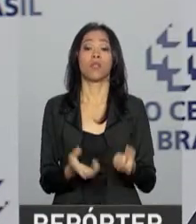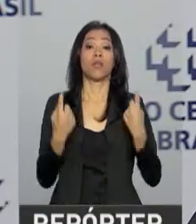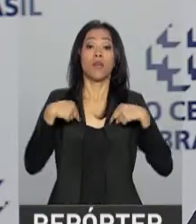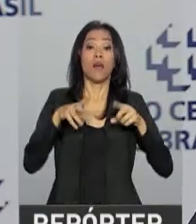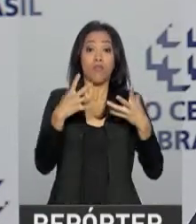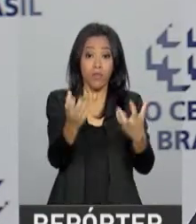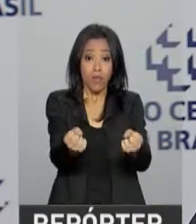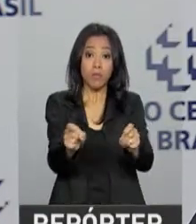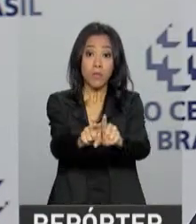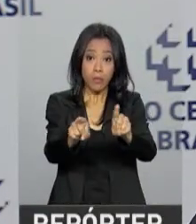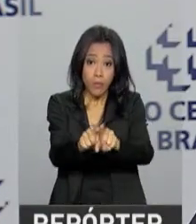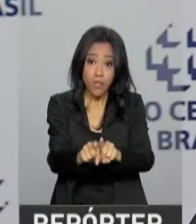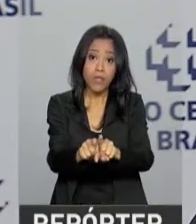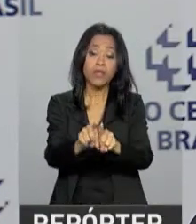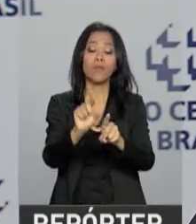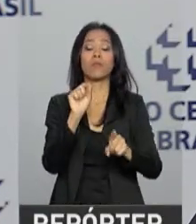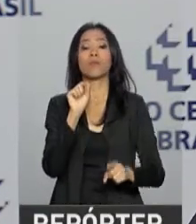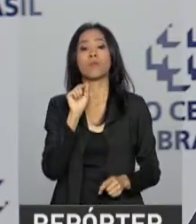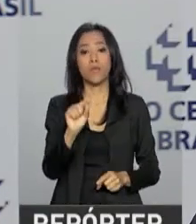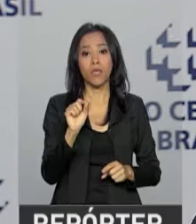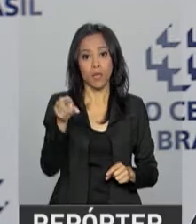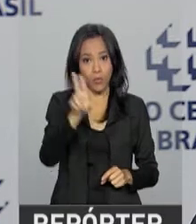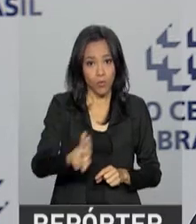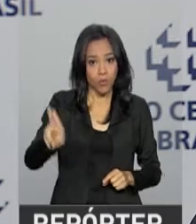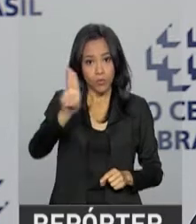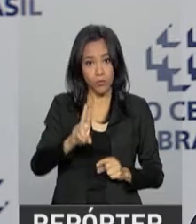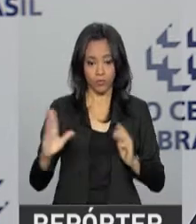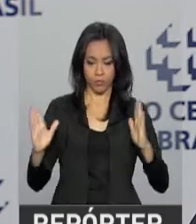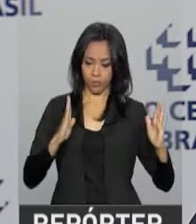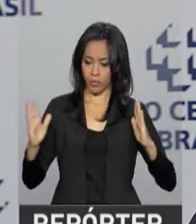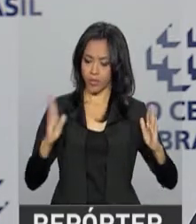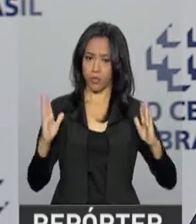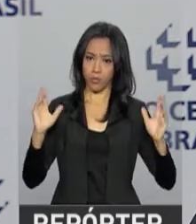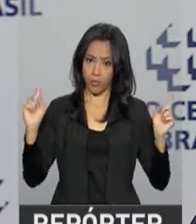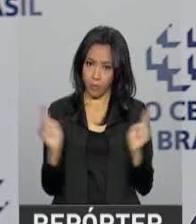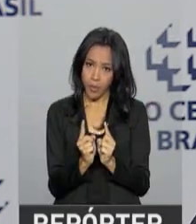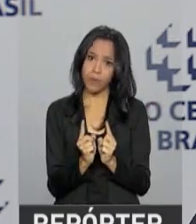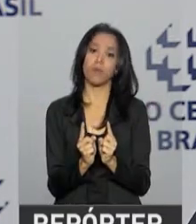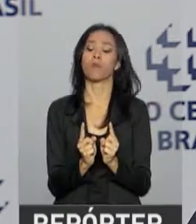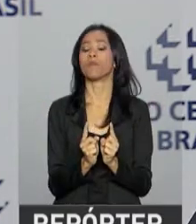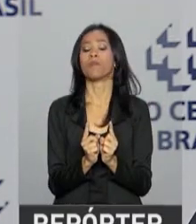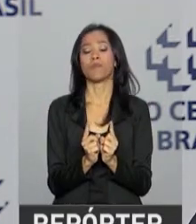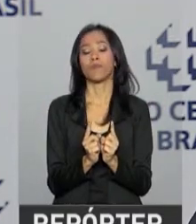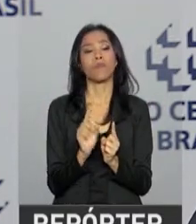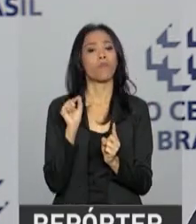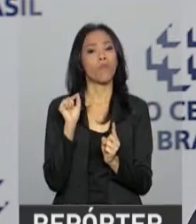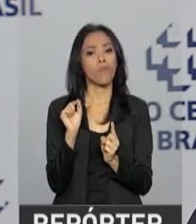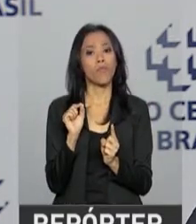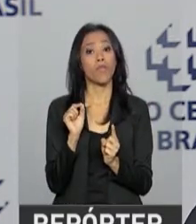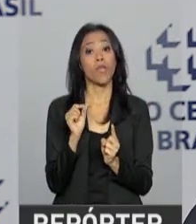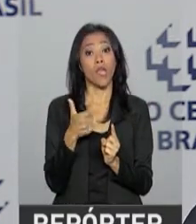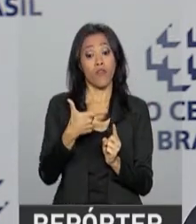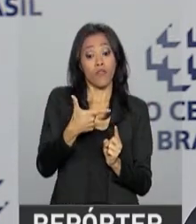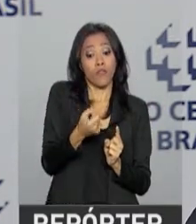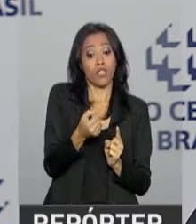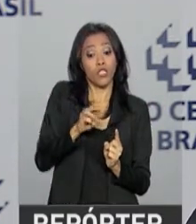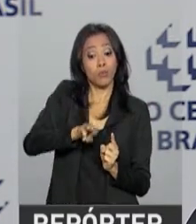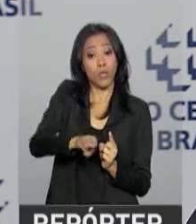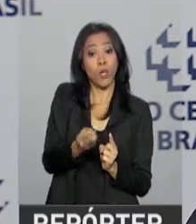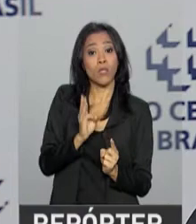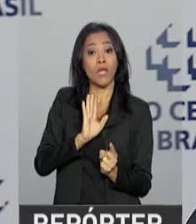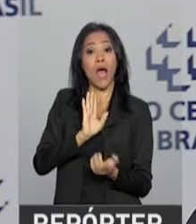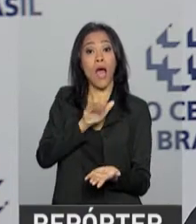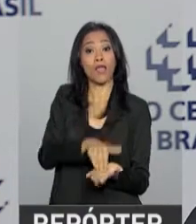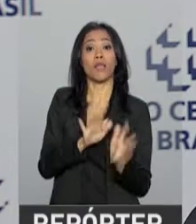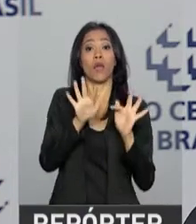o uso desse seguro no curto prazo e iremos oferecer 20 milhões até o final da semana